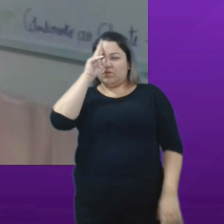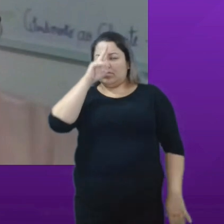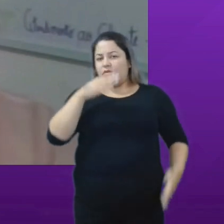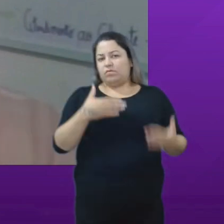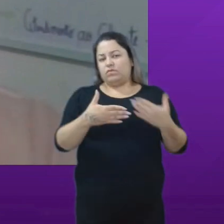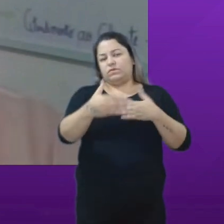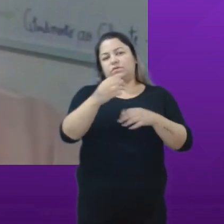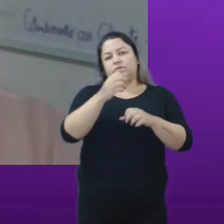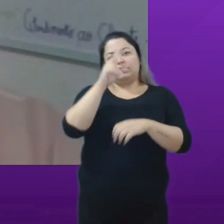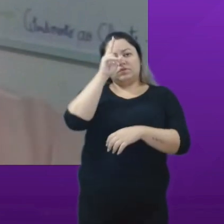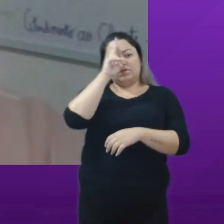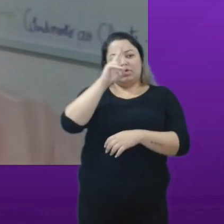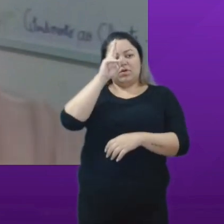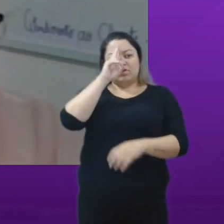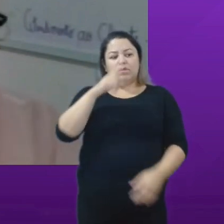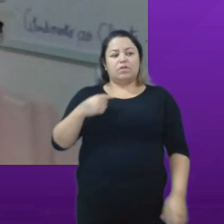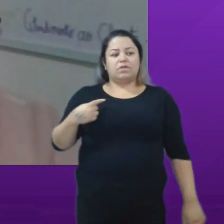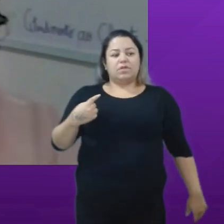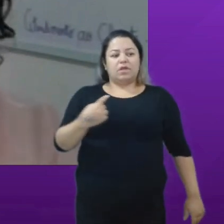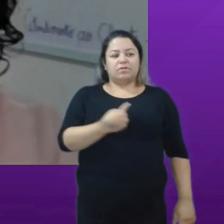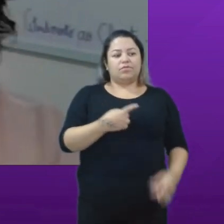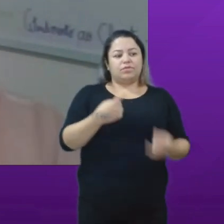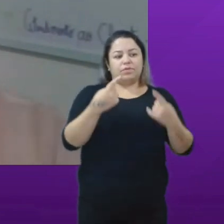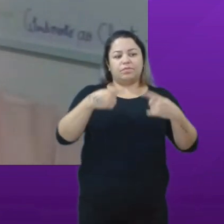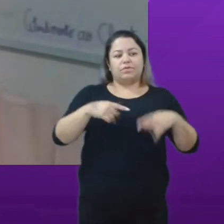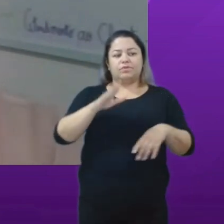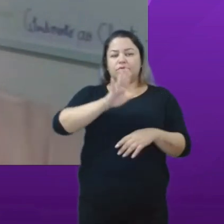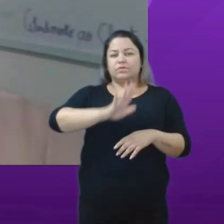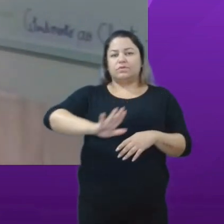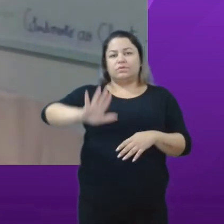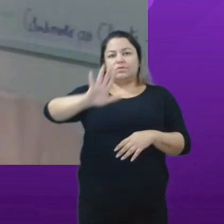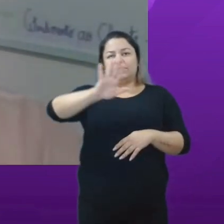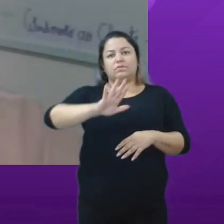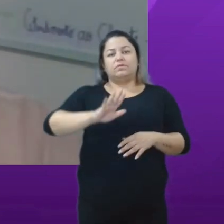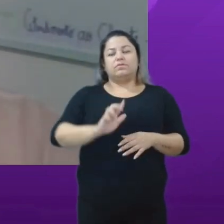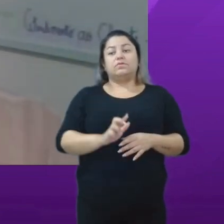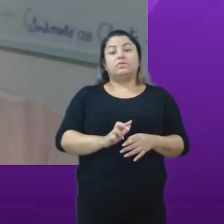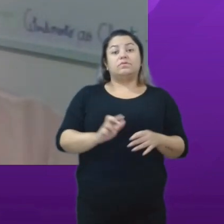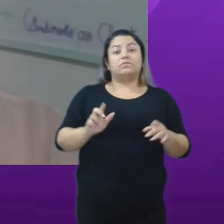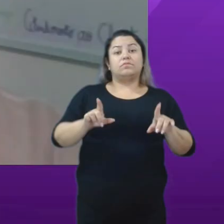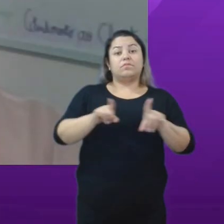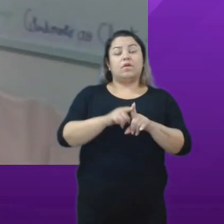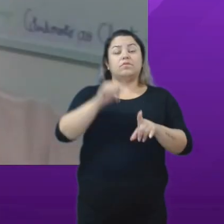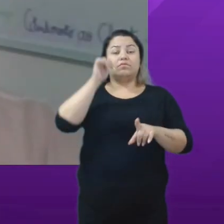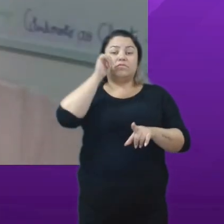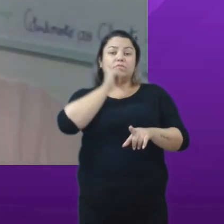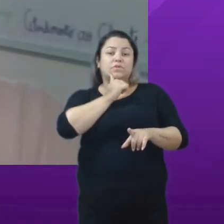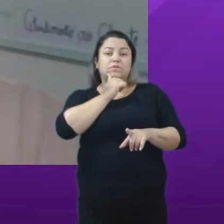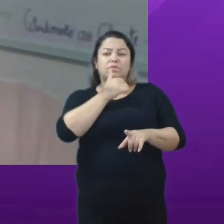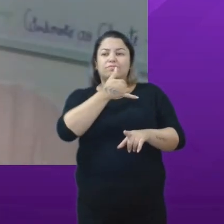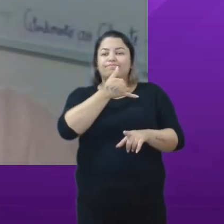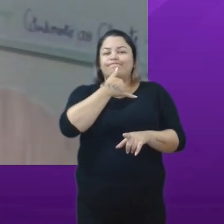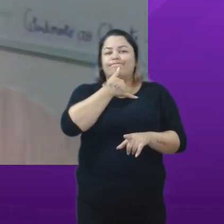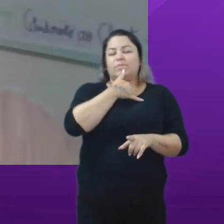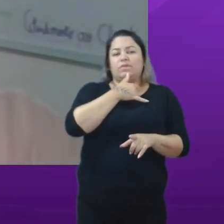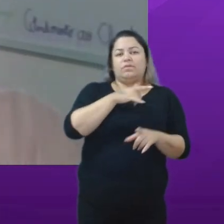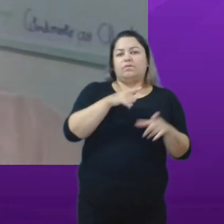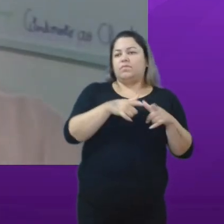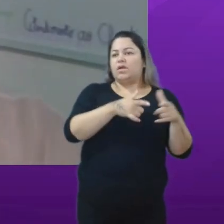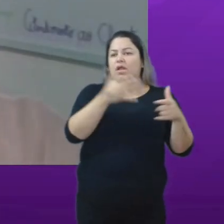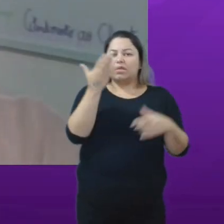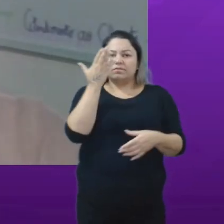da nossa política nacional e internacional. Infelizmente, as mulheres acabam ocupando esse espaço de